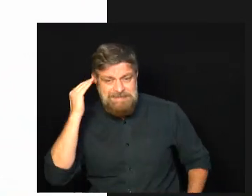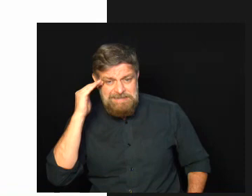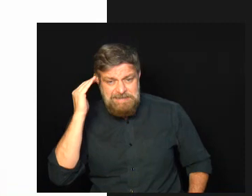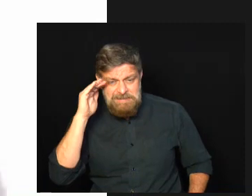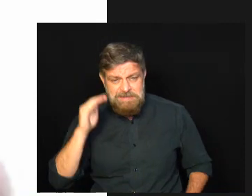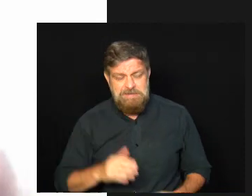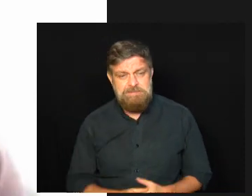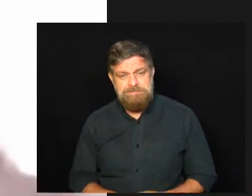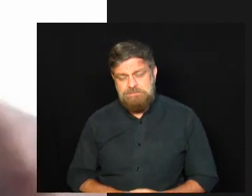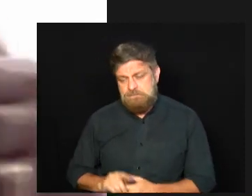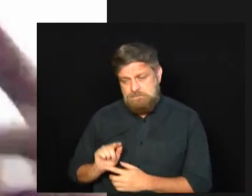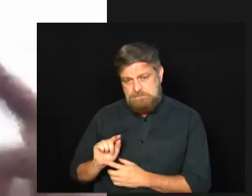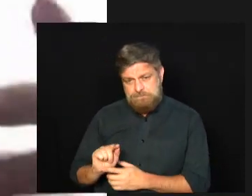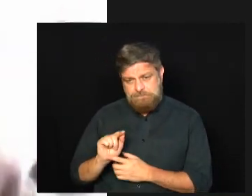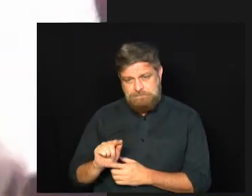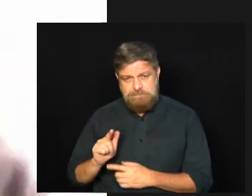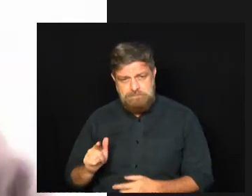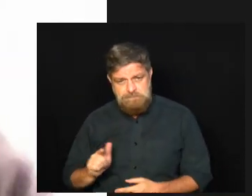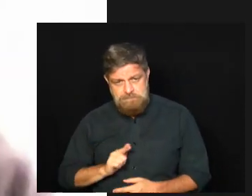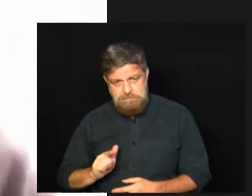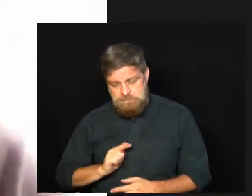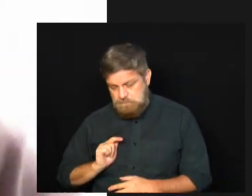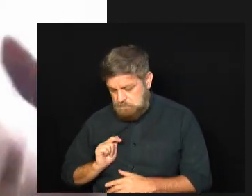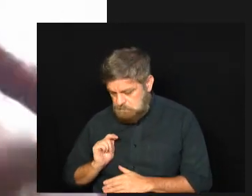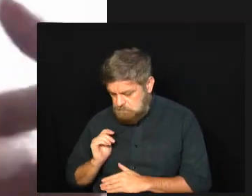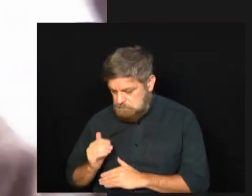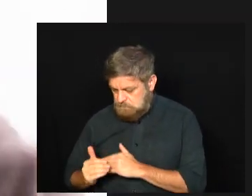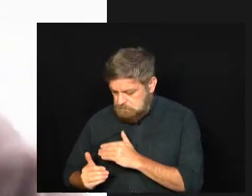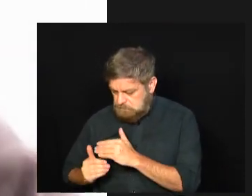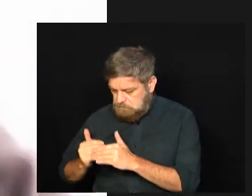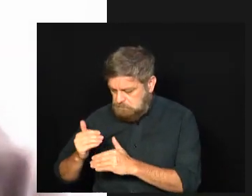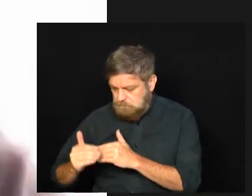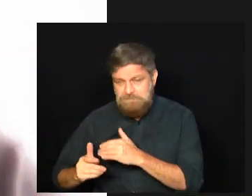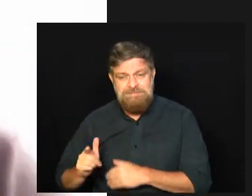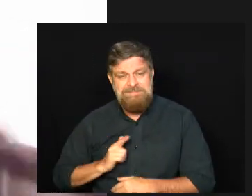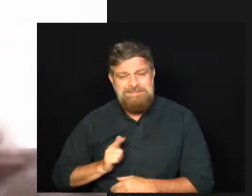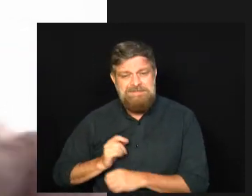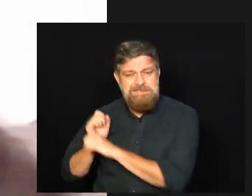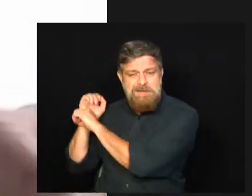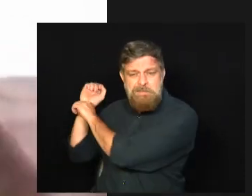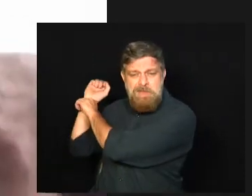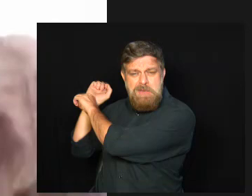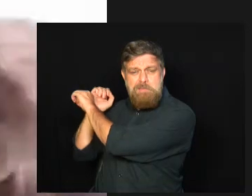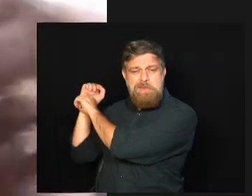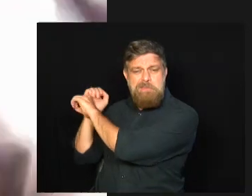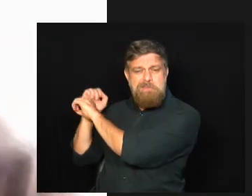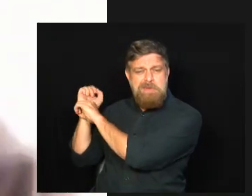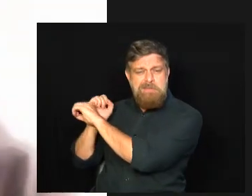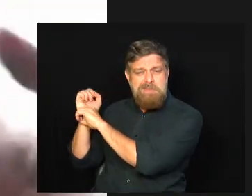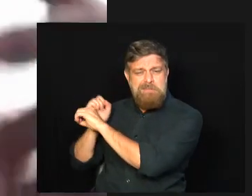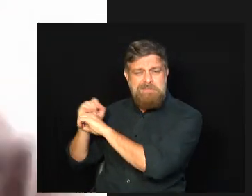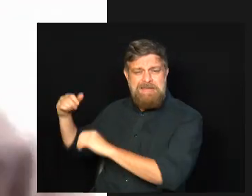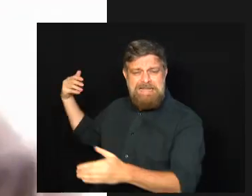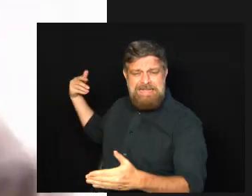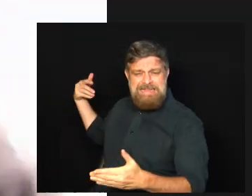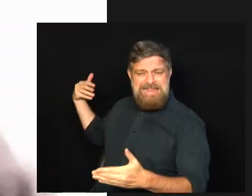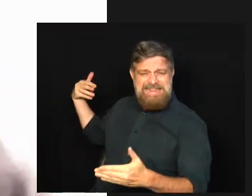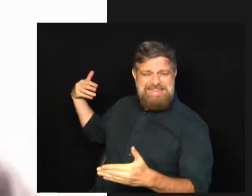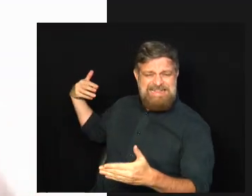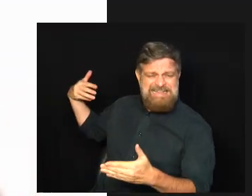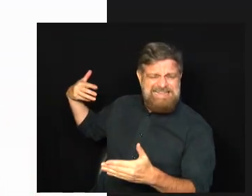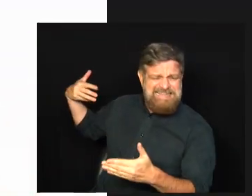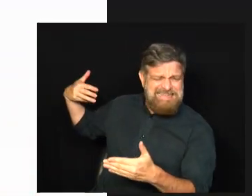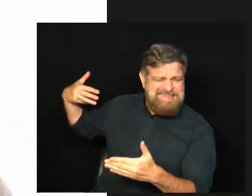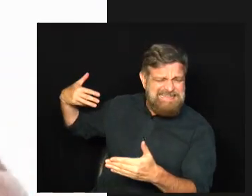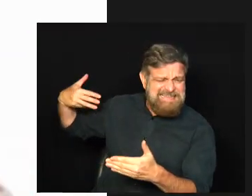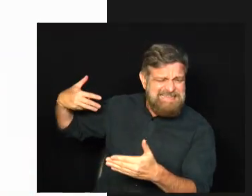que é no desenrolar de milênios, né? De eras, de décadas,